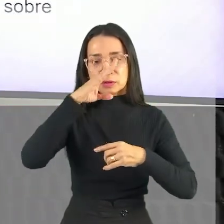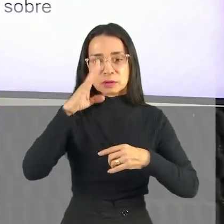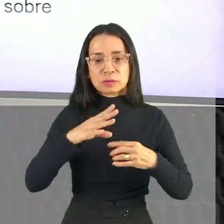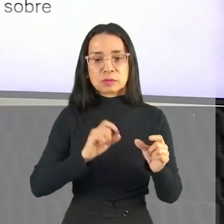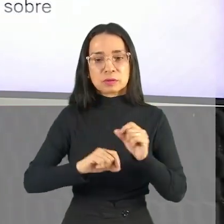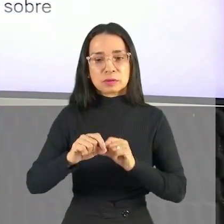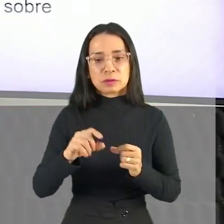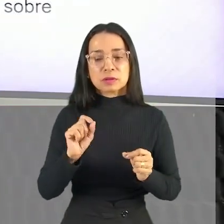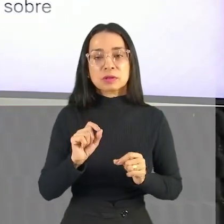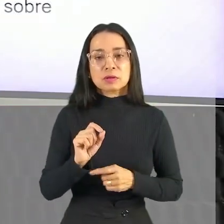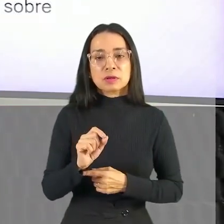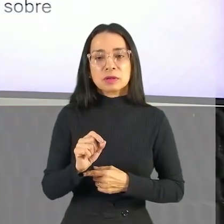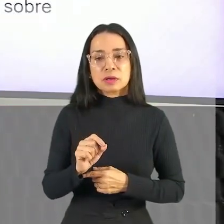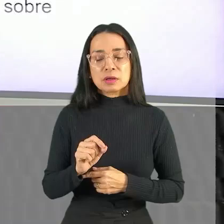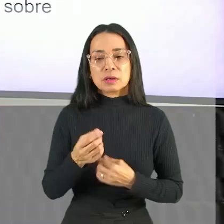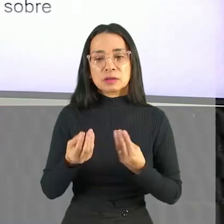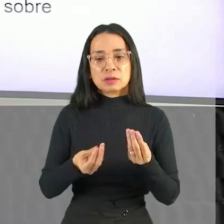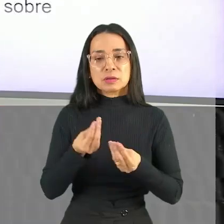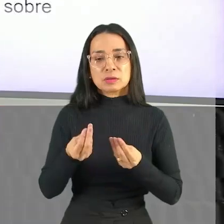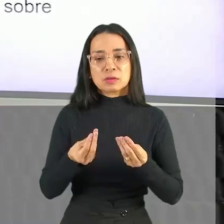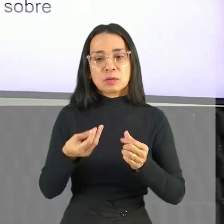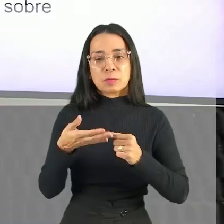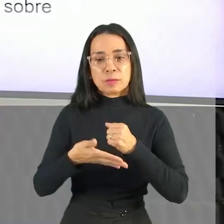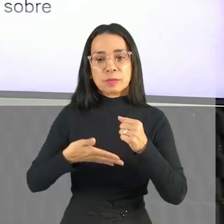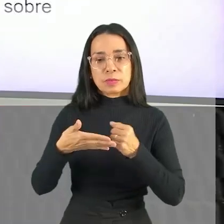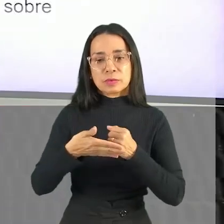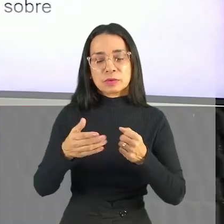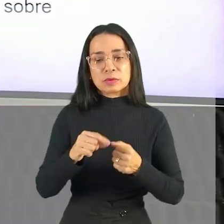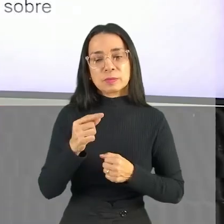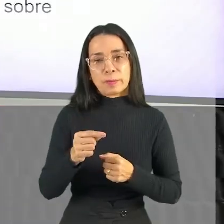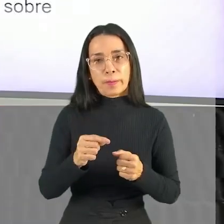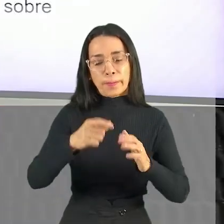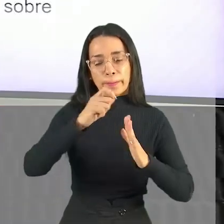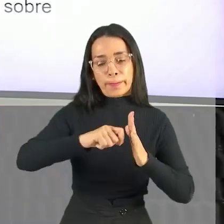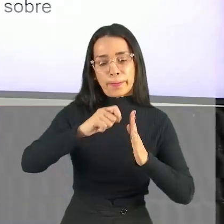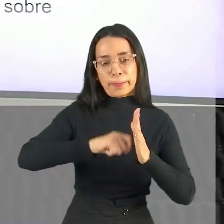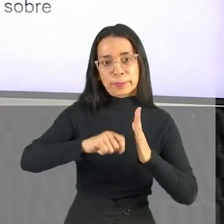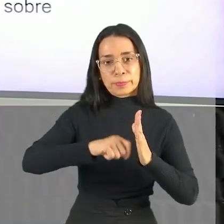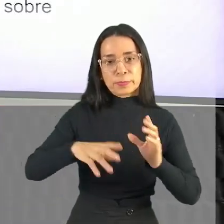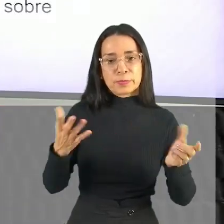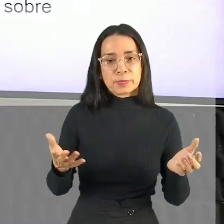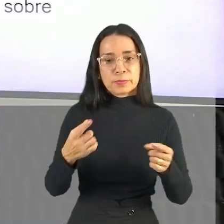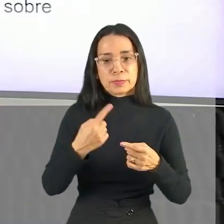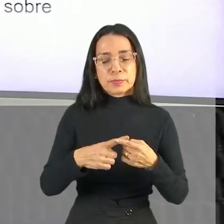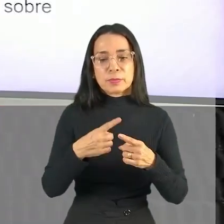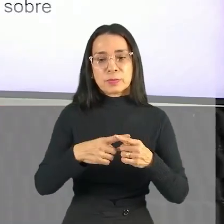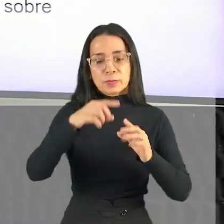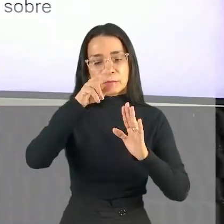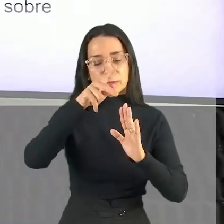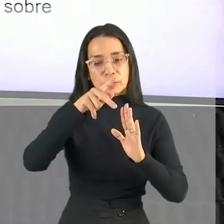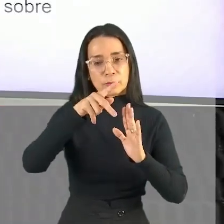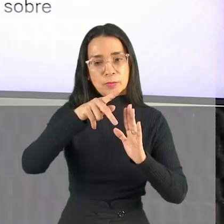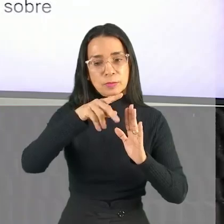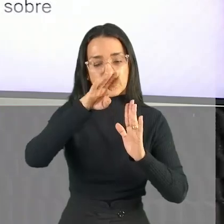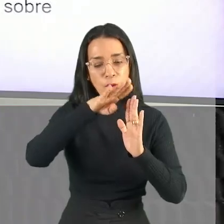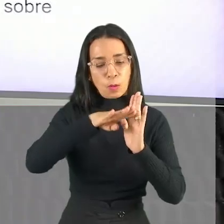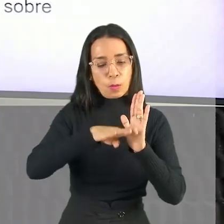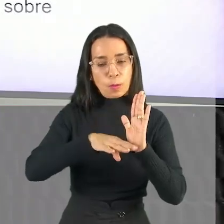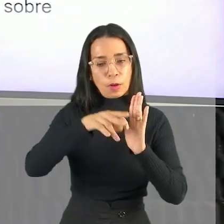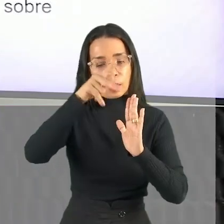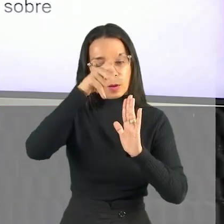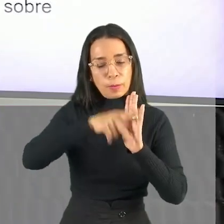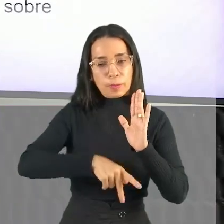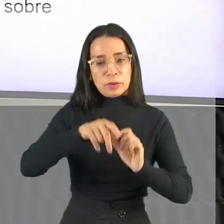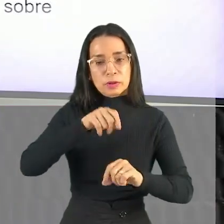vai servir como um embasamento da sua causa, até porque o planejamento do Brasil e a forma como o Brasil